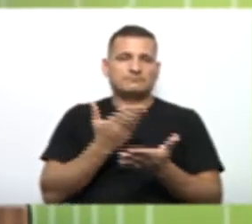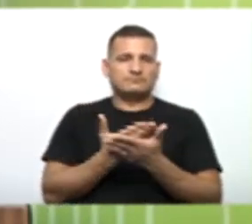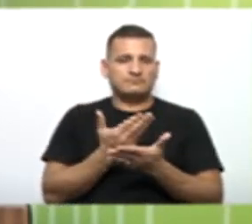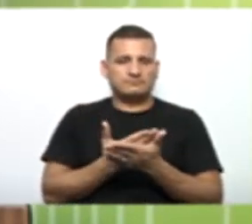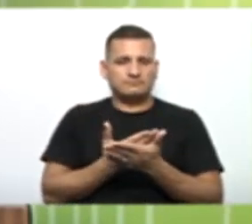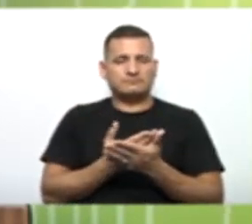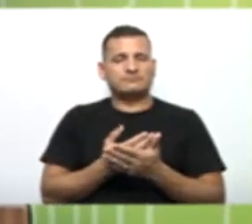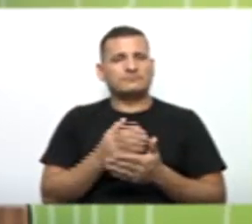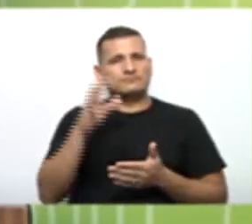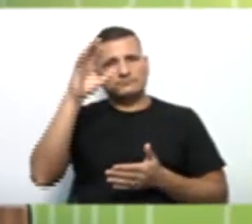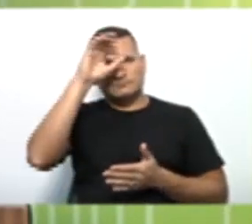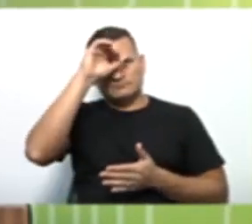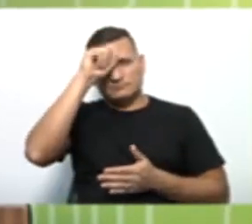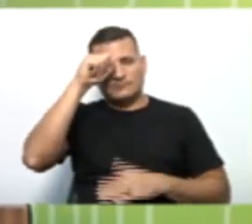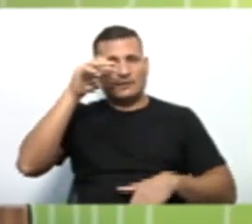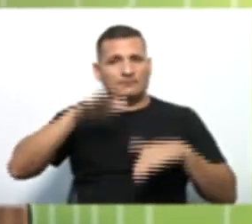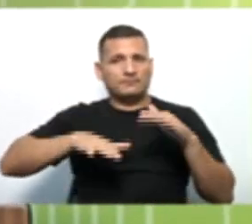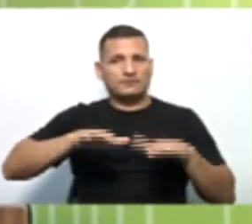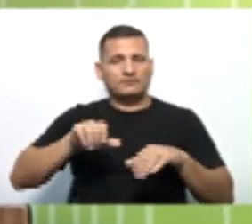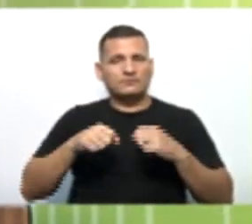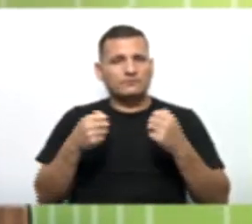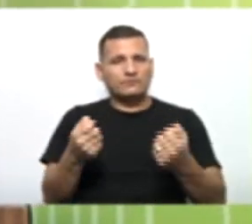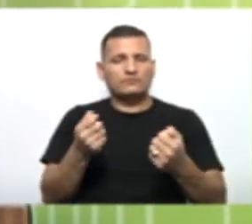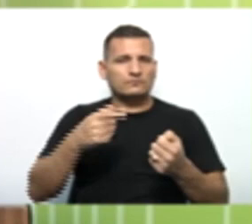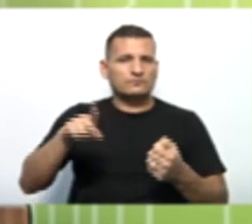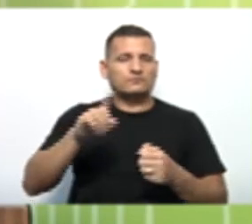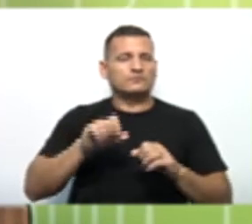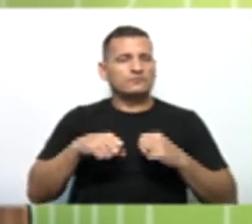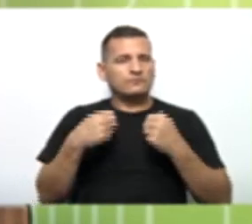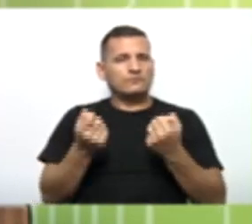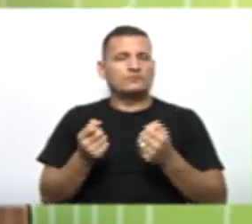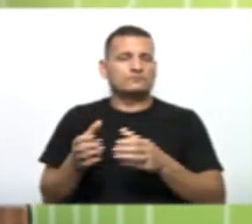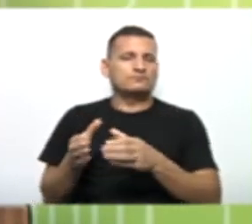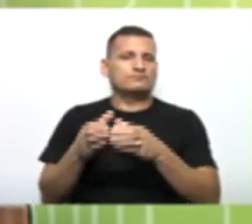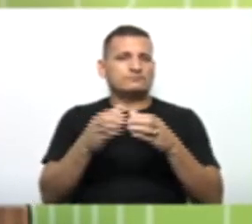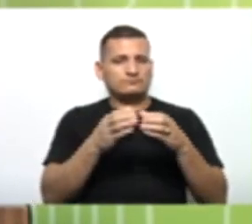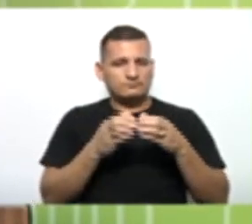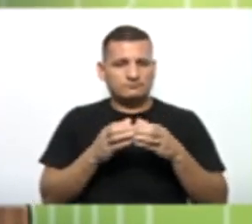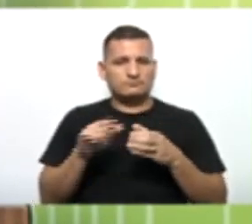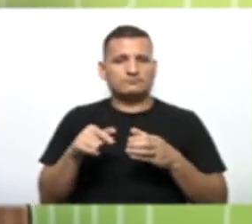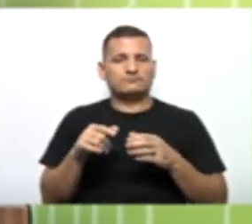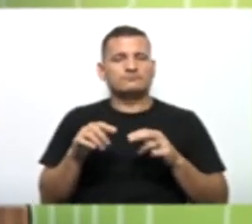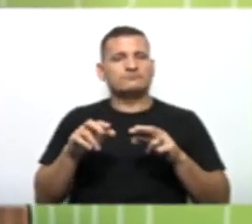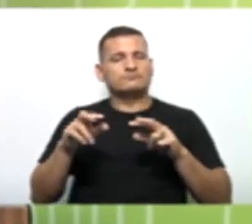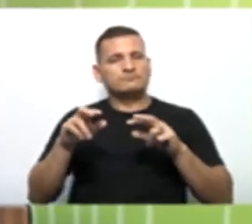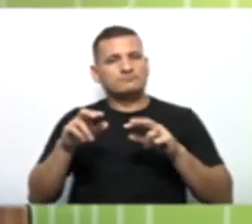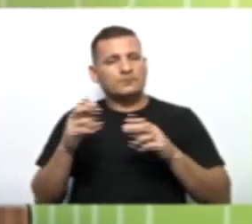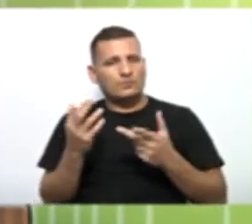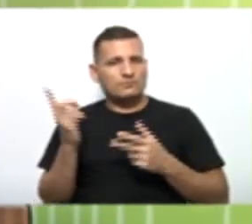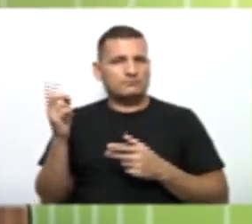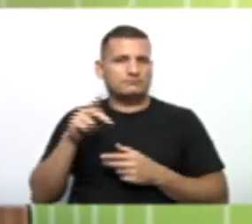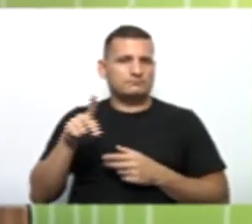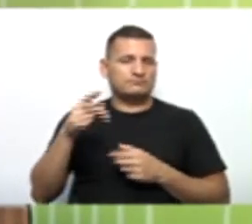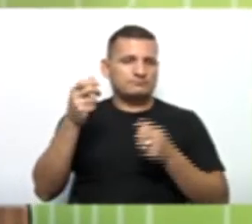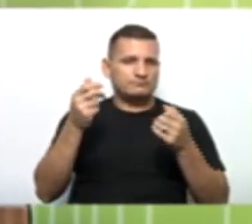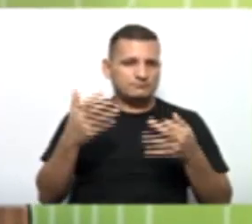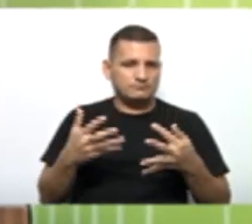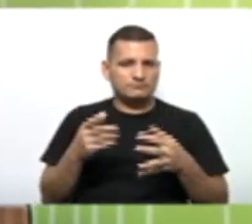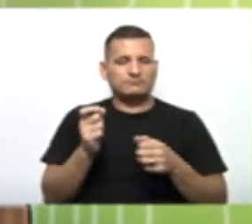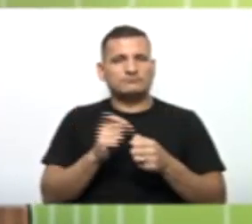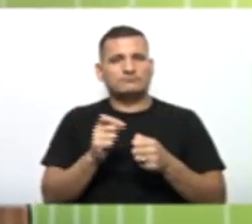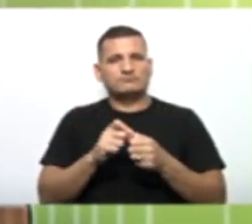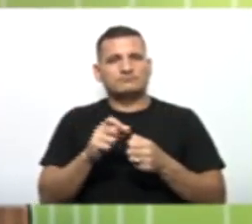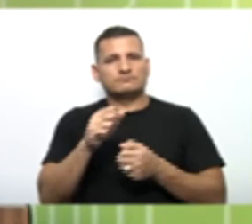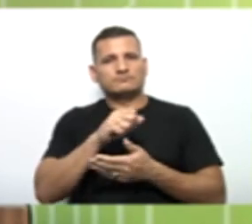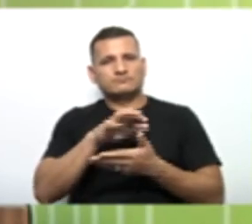o vídeo do esforço de vocês do esforço coletivo então sentem com professor wesley falou é fácil